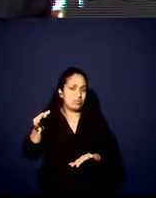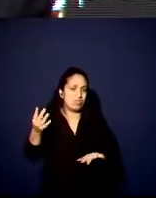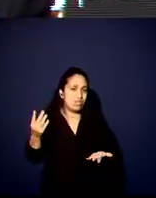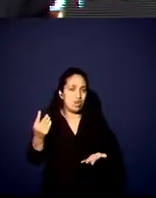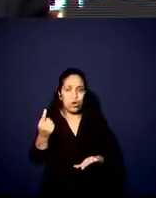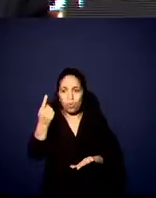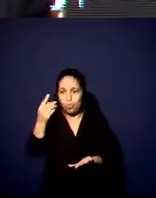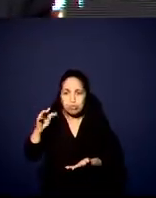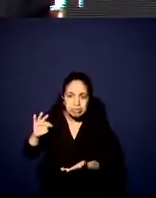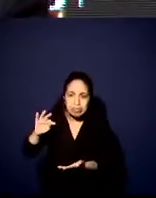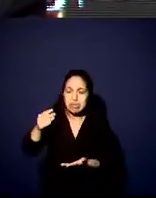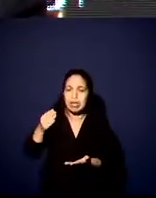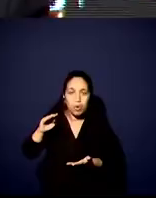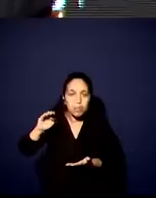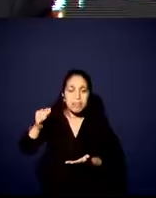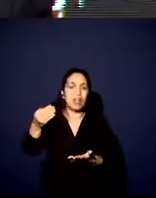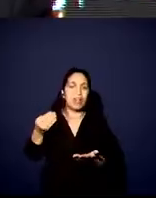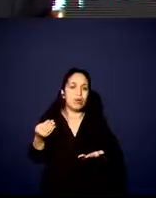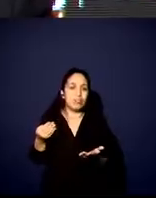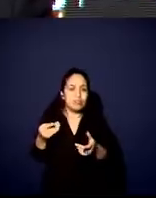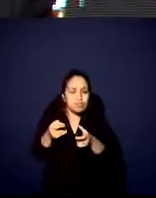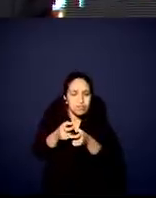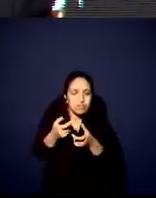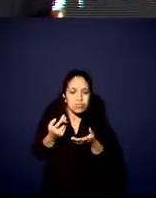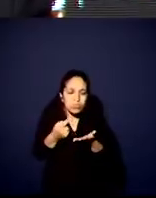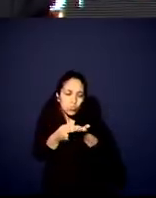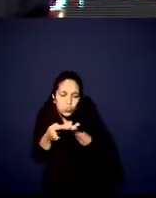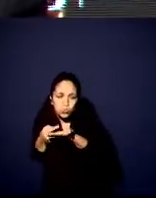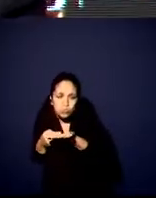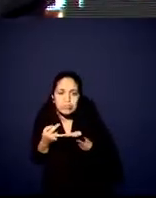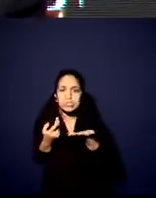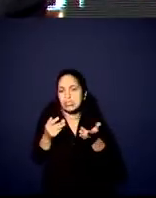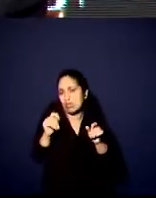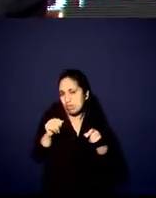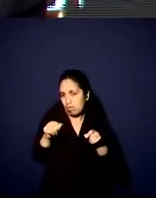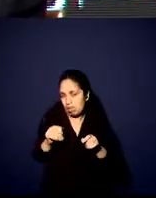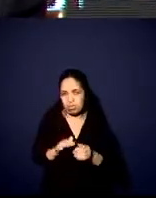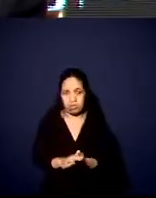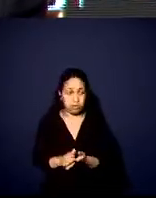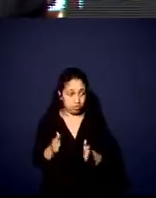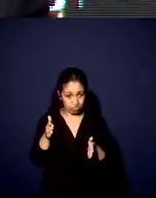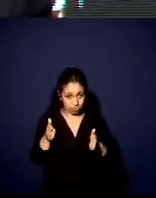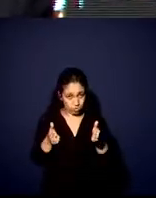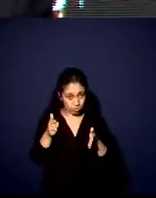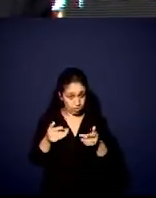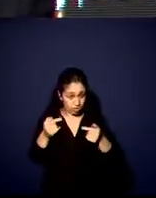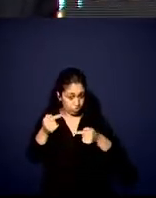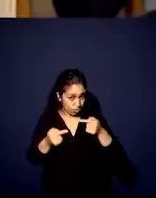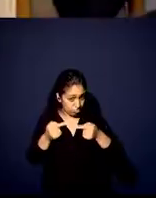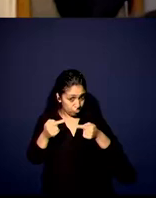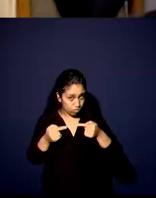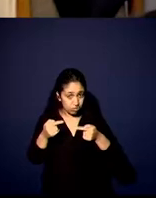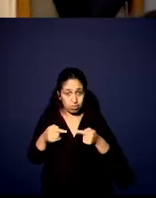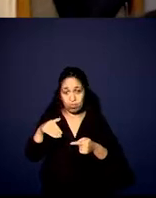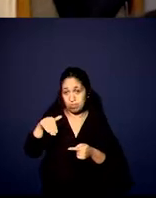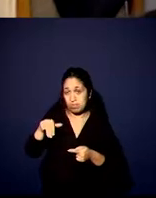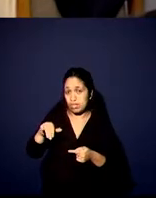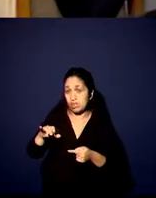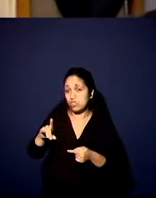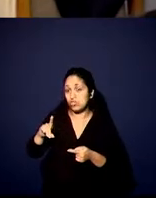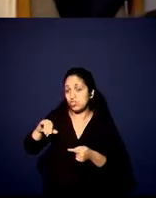800 milhões que poderiam ser negociados então acho que nesse momento da discussão nessa vida provisória alguns assuntos